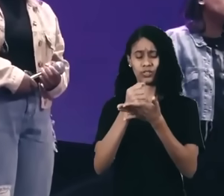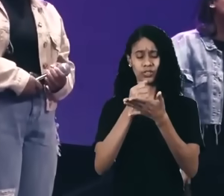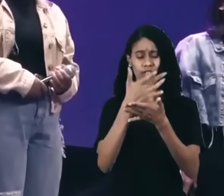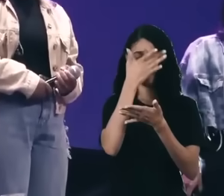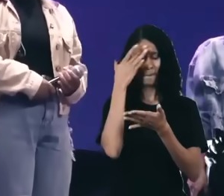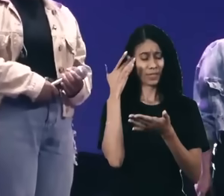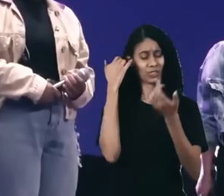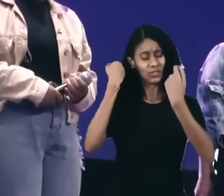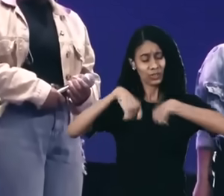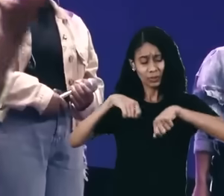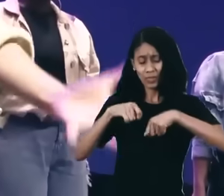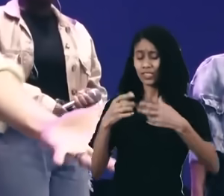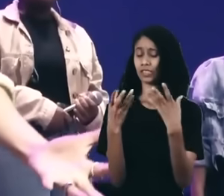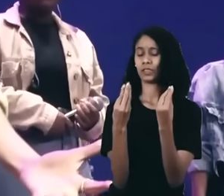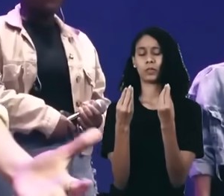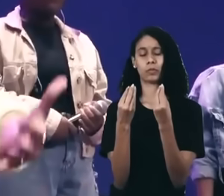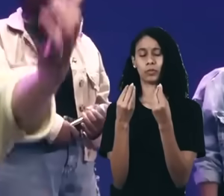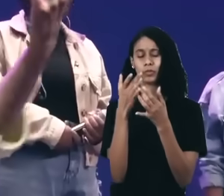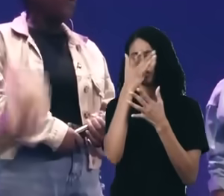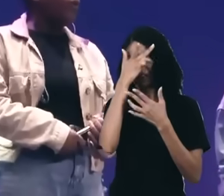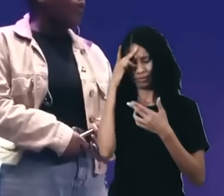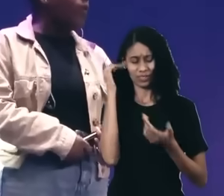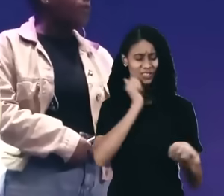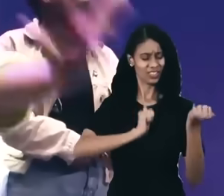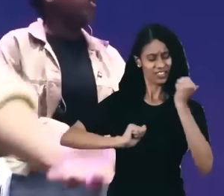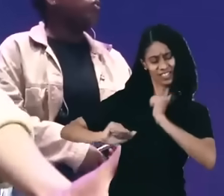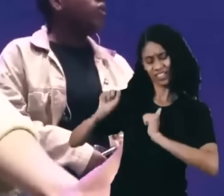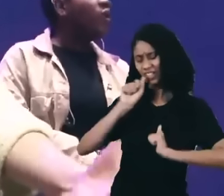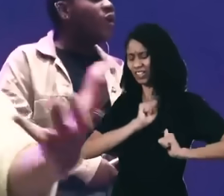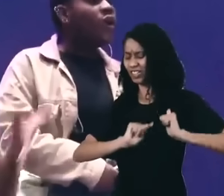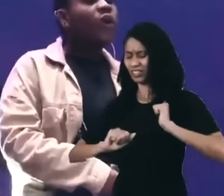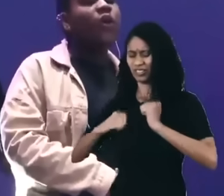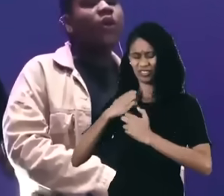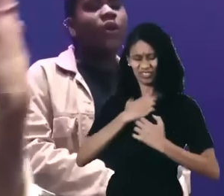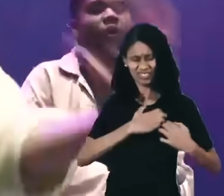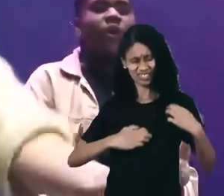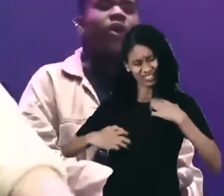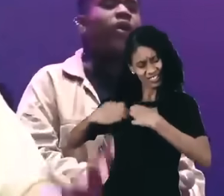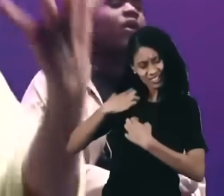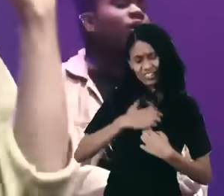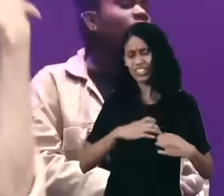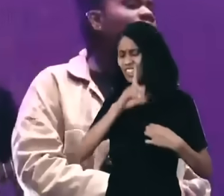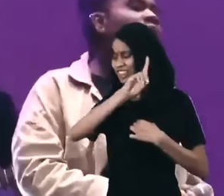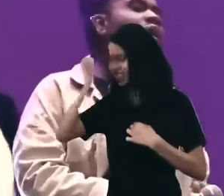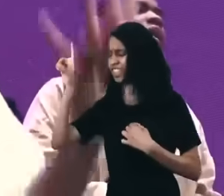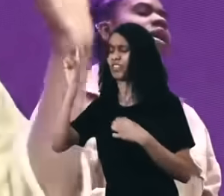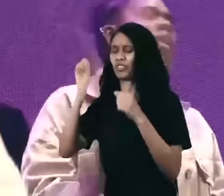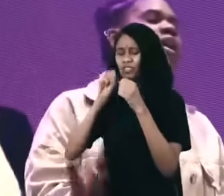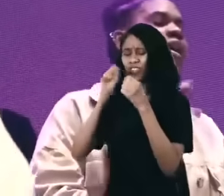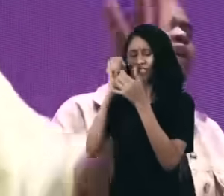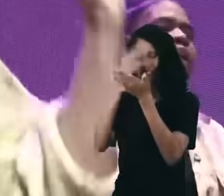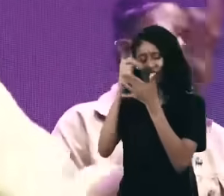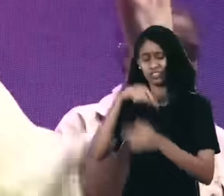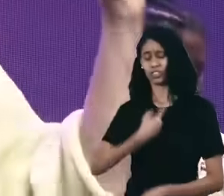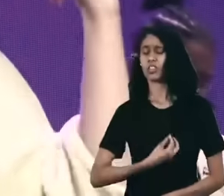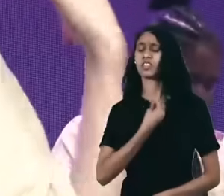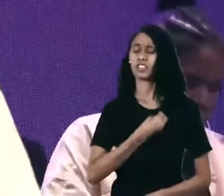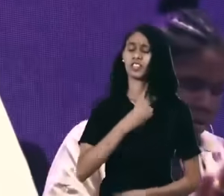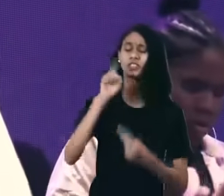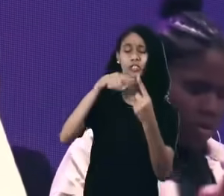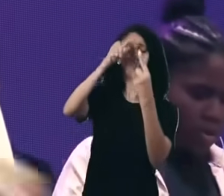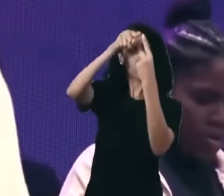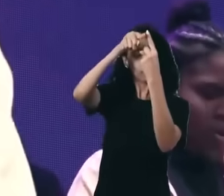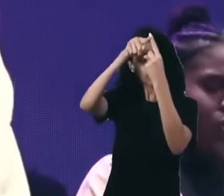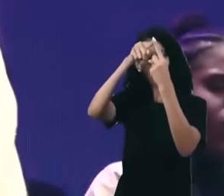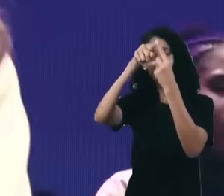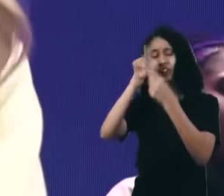de necessidade, em situação de angústia, de ansiedade. Oh Deus, cumpra em nós o nosso